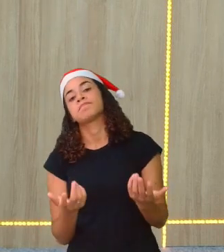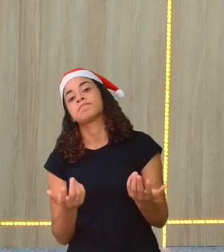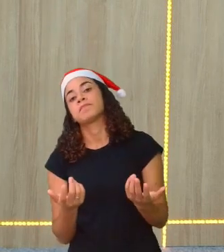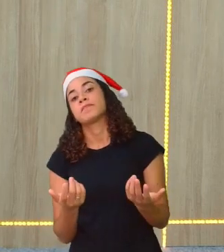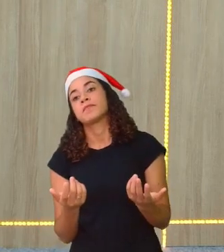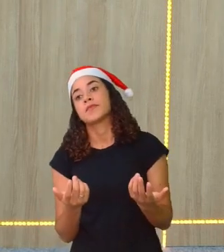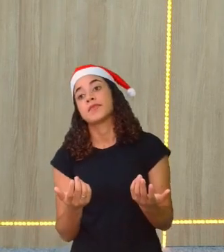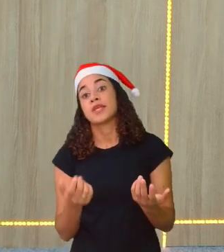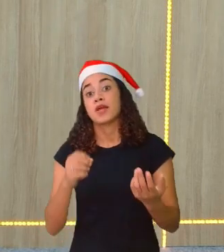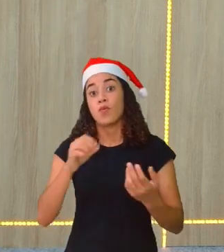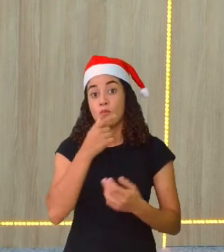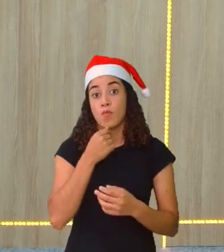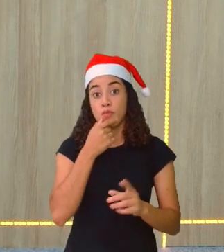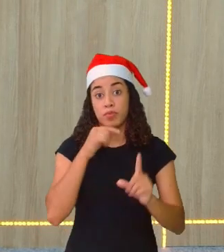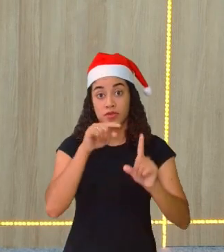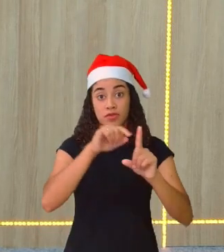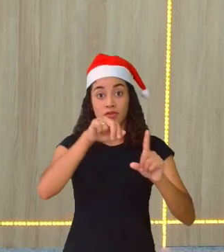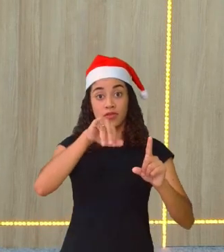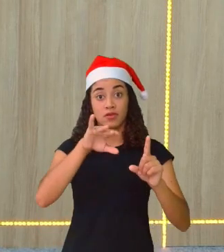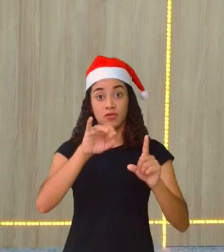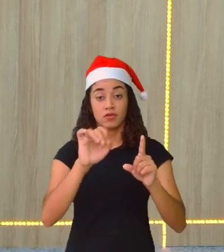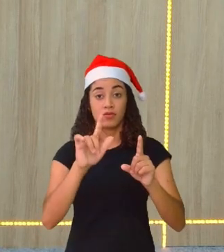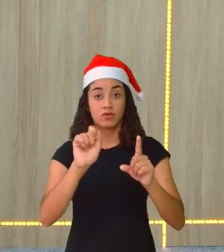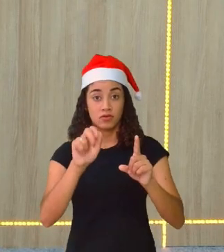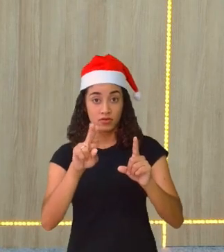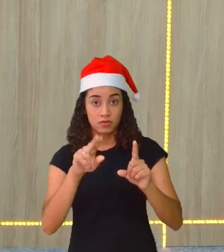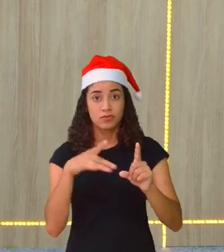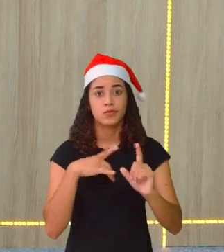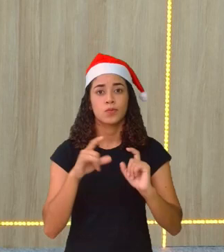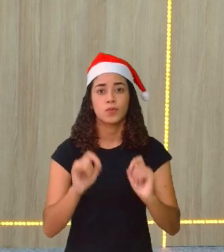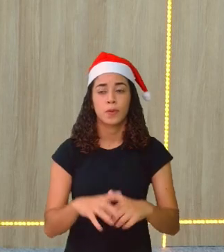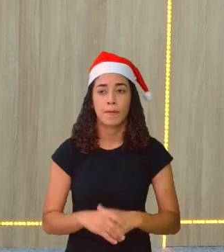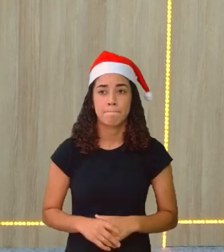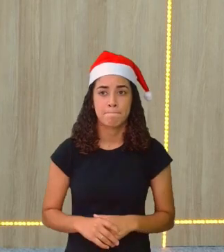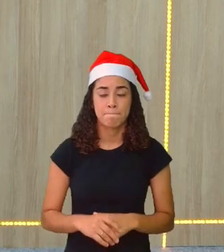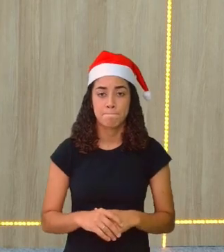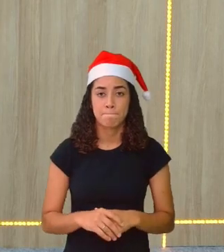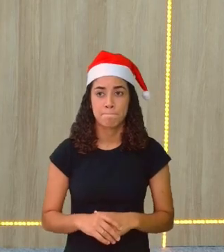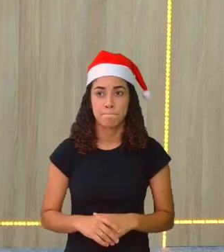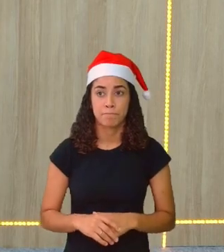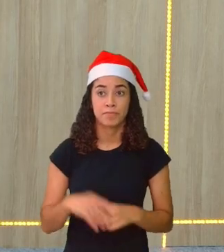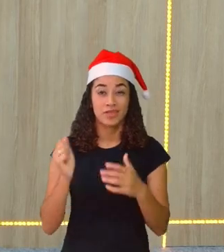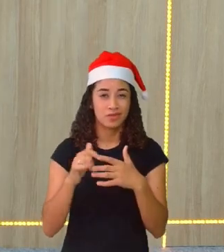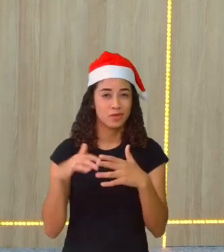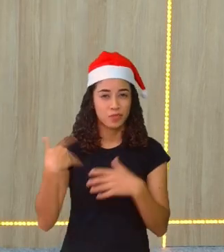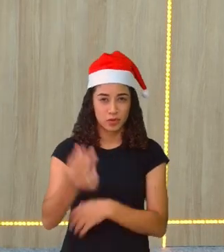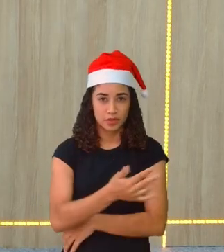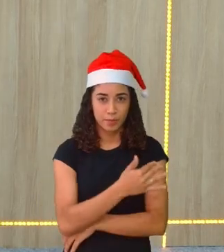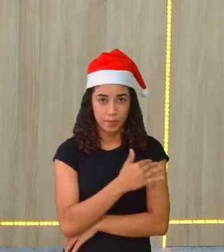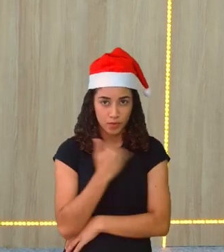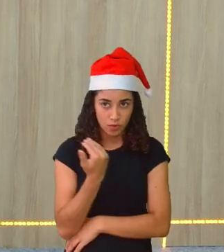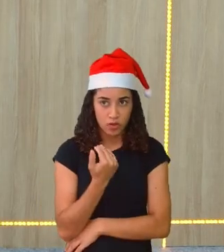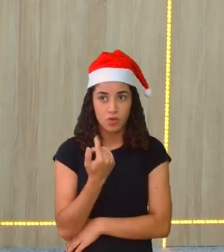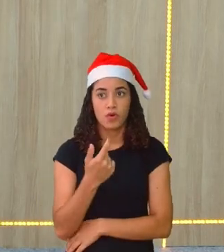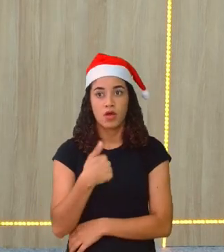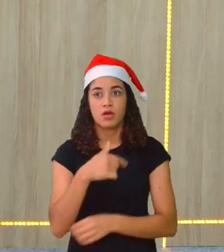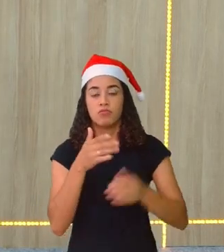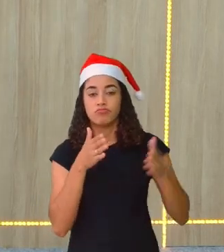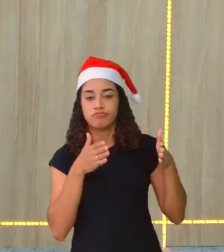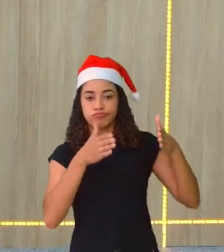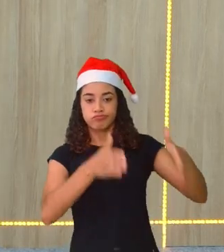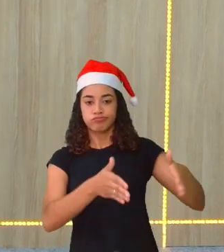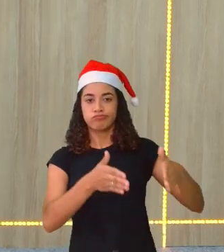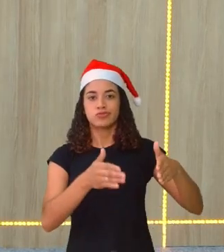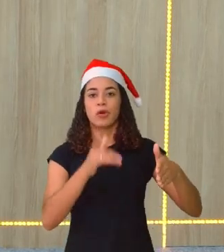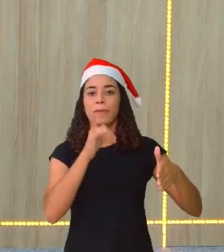São Nicolau, acredita-se que ele tenha sido, após a sua morte, né, sepultado de frente